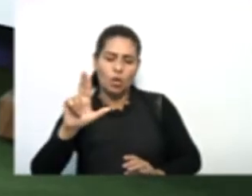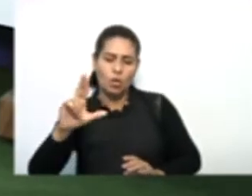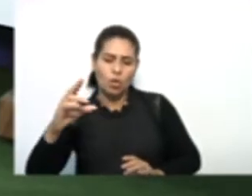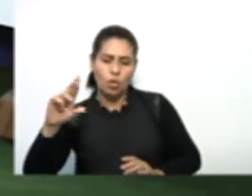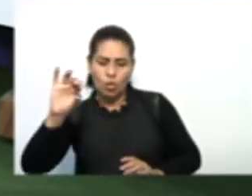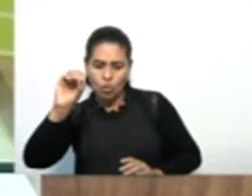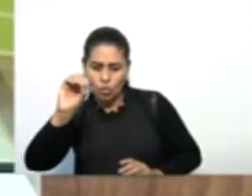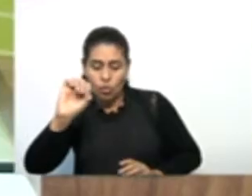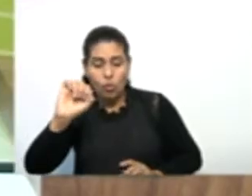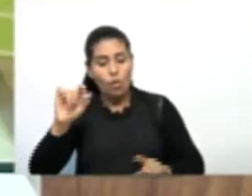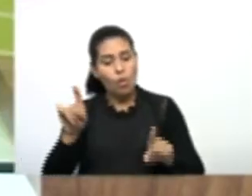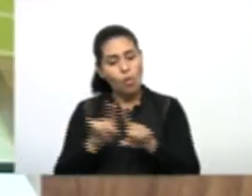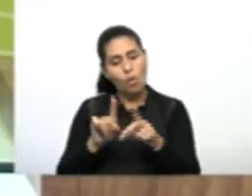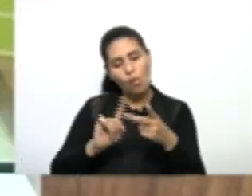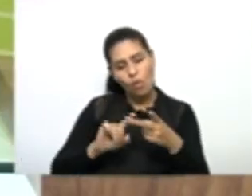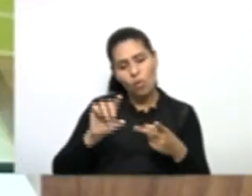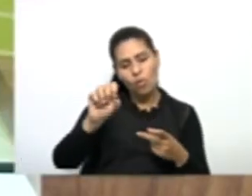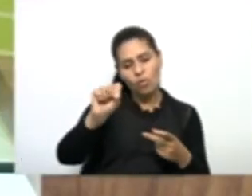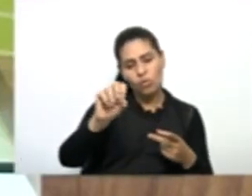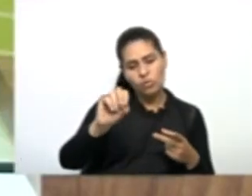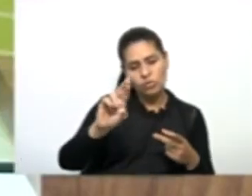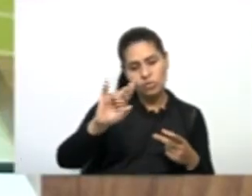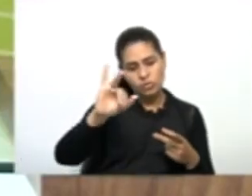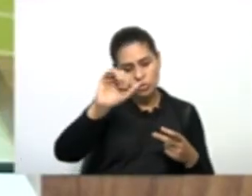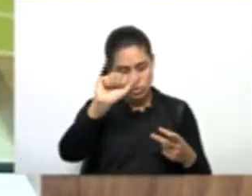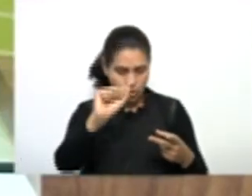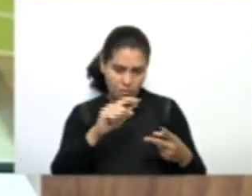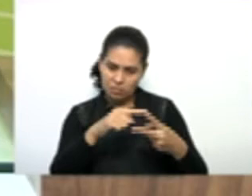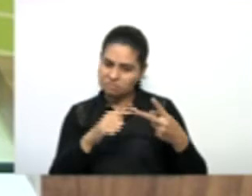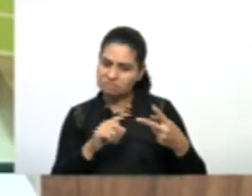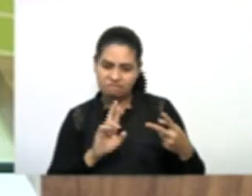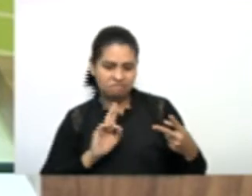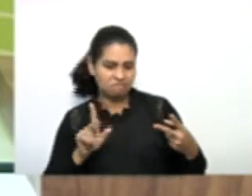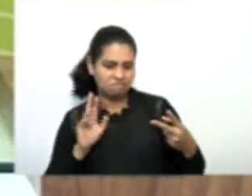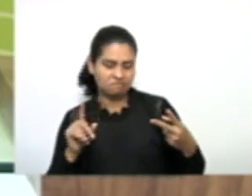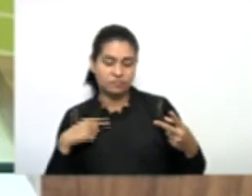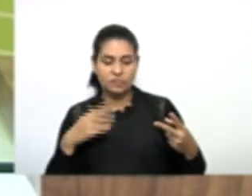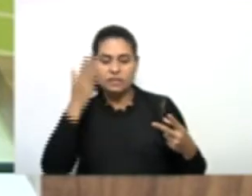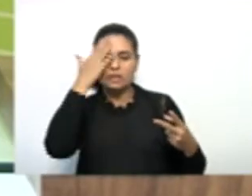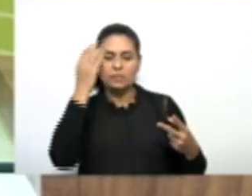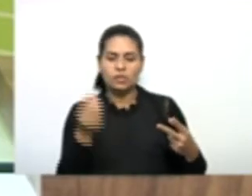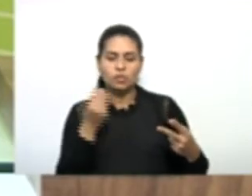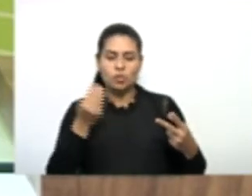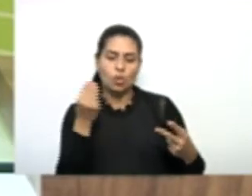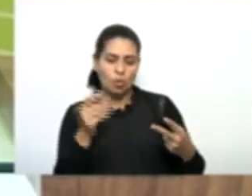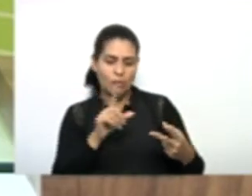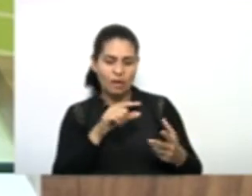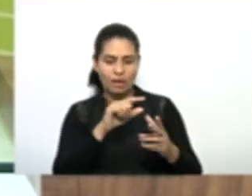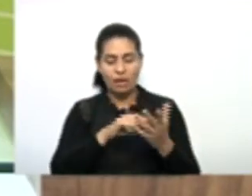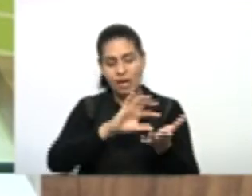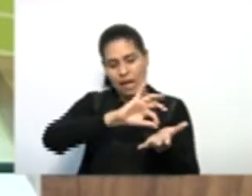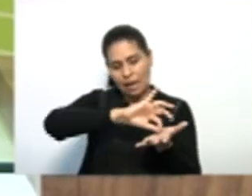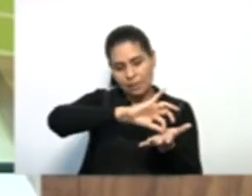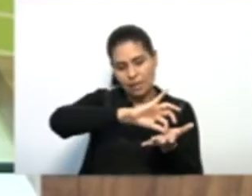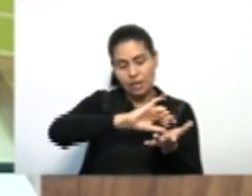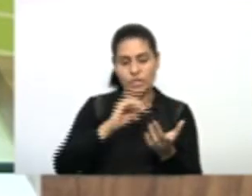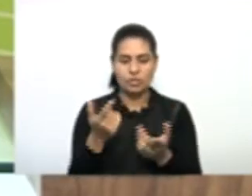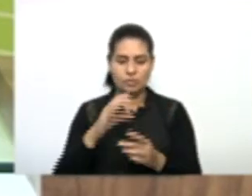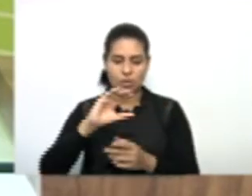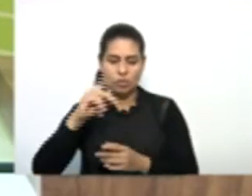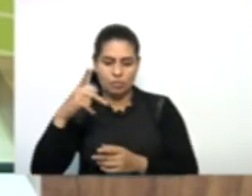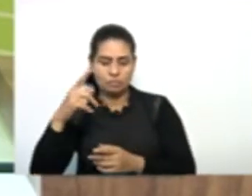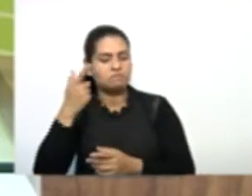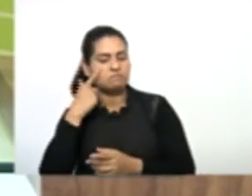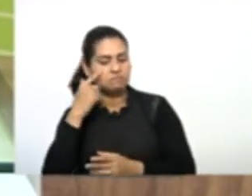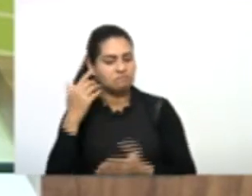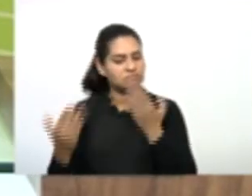lucros e sabendo também da natureza de cada uma dessas organizações, né, da cooperada e da capitalista, já dá